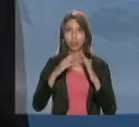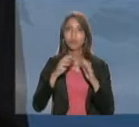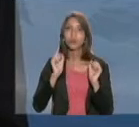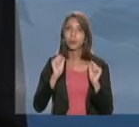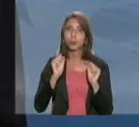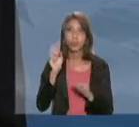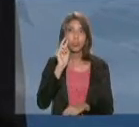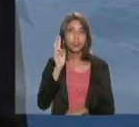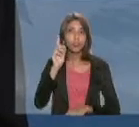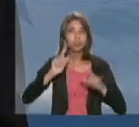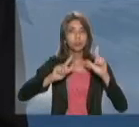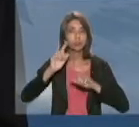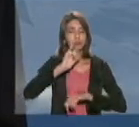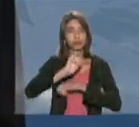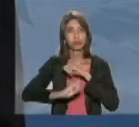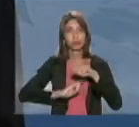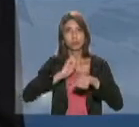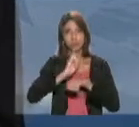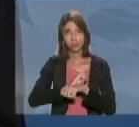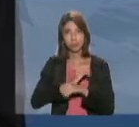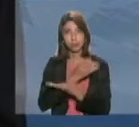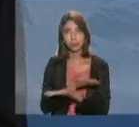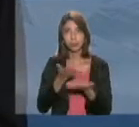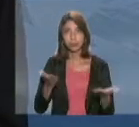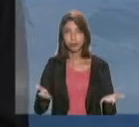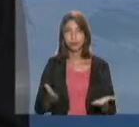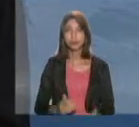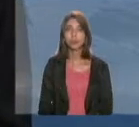pode assistir ao programa pela internet no